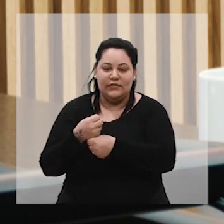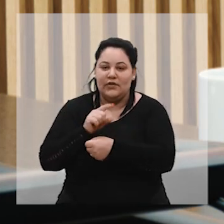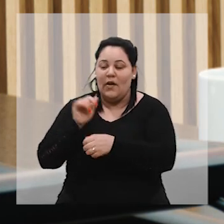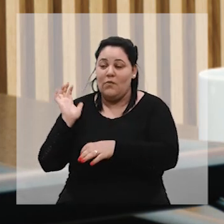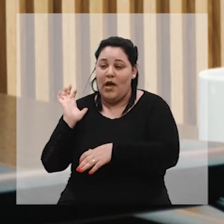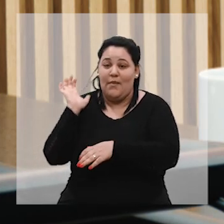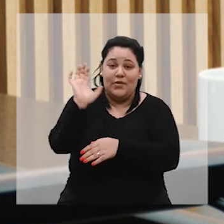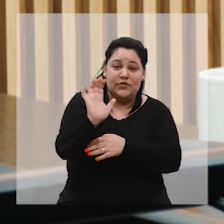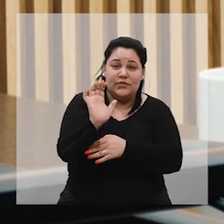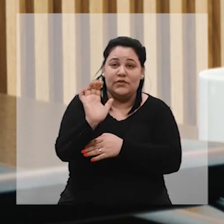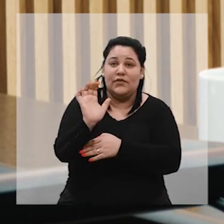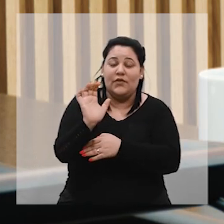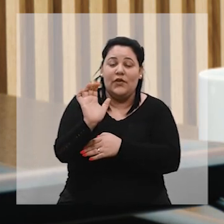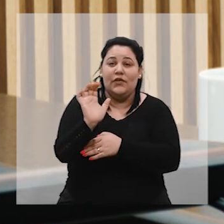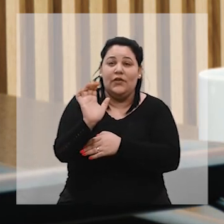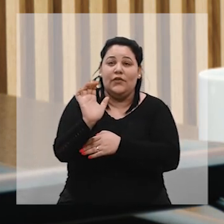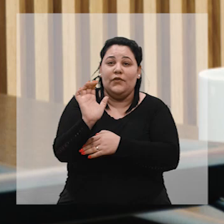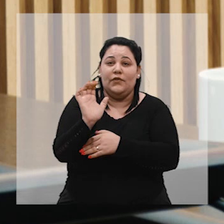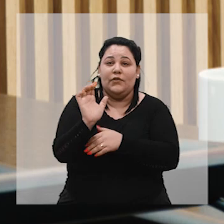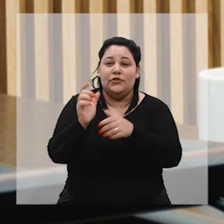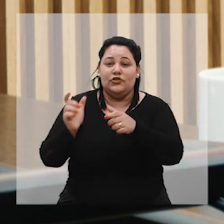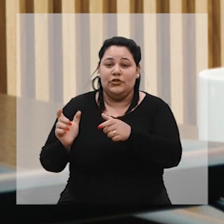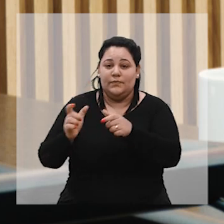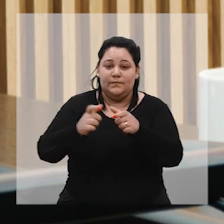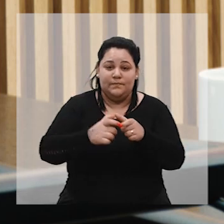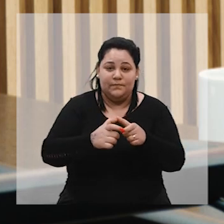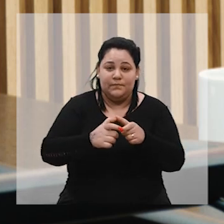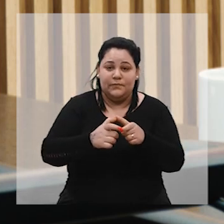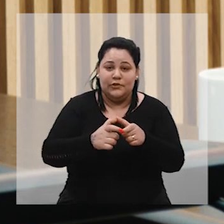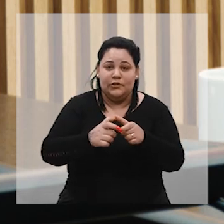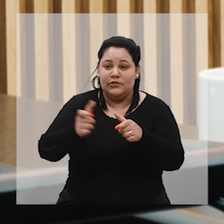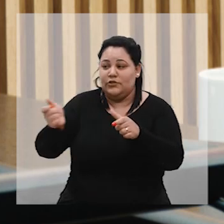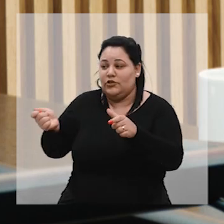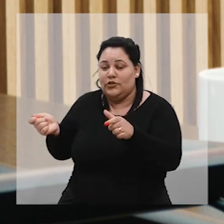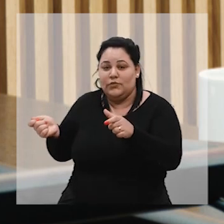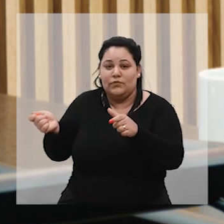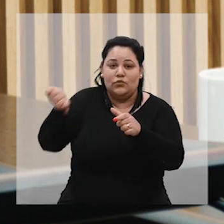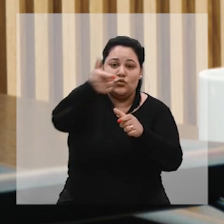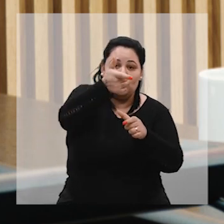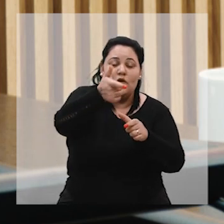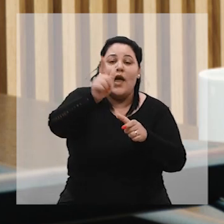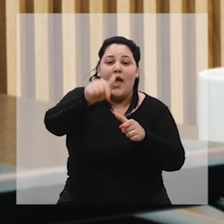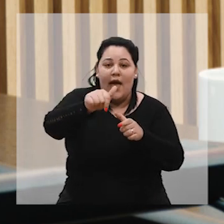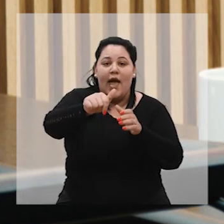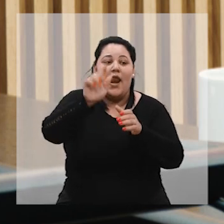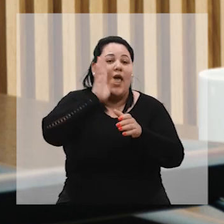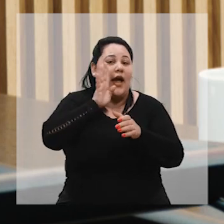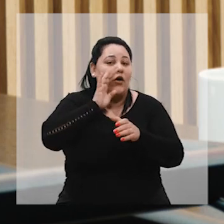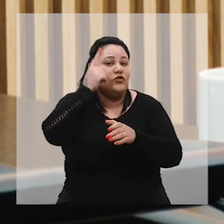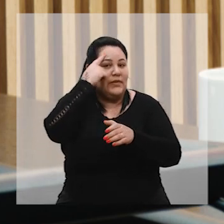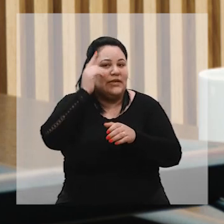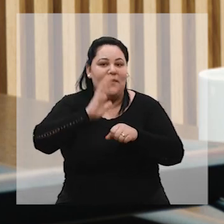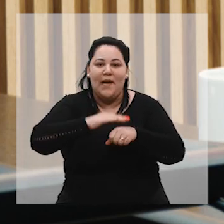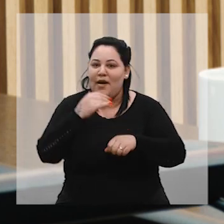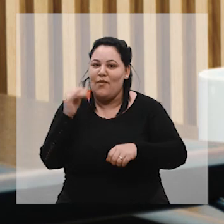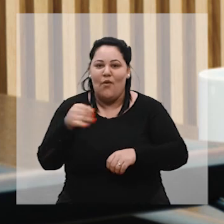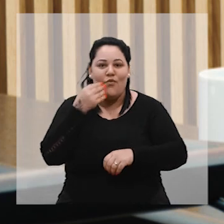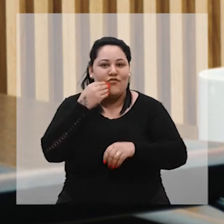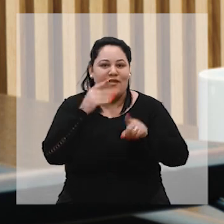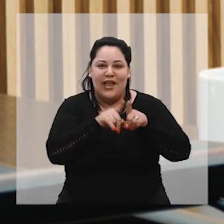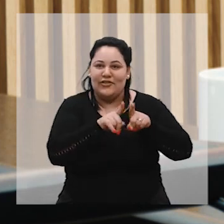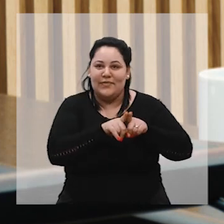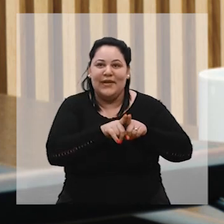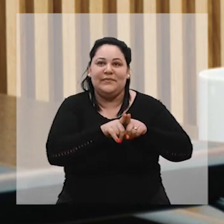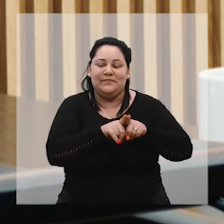não foi pelo arremesso de peso, foi por lançamento de disco. Então é uma coisa legal de se pensar, porque é mais uma possibilidade,